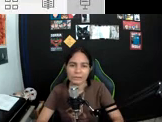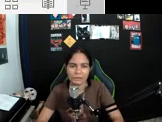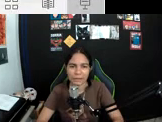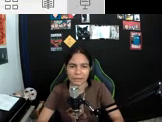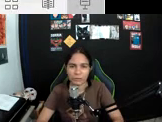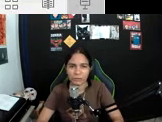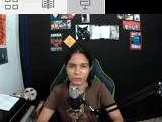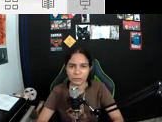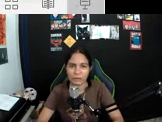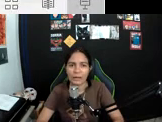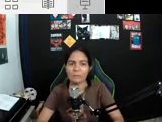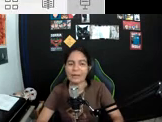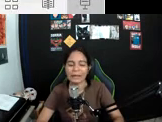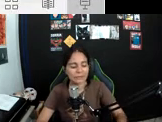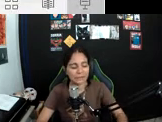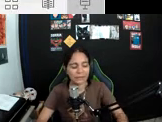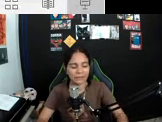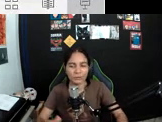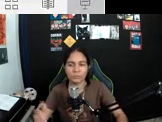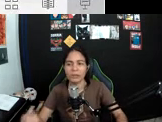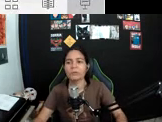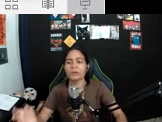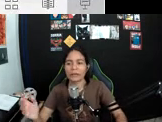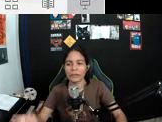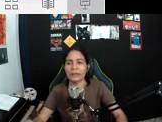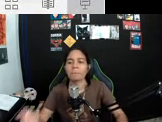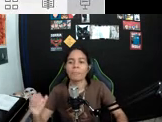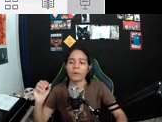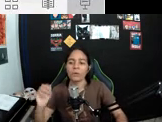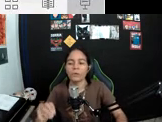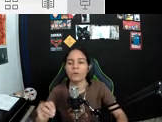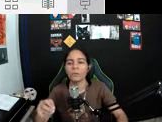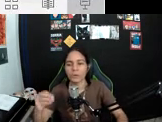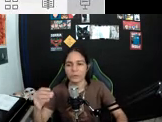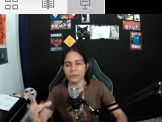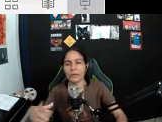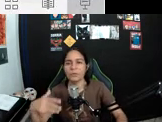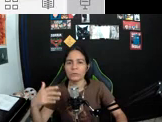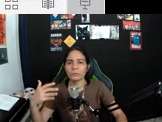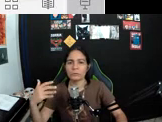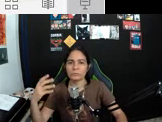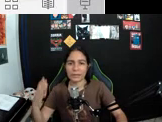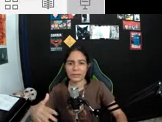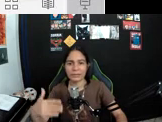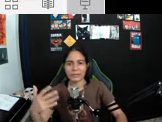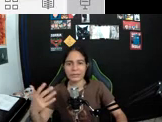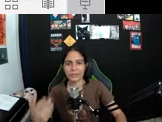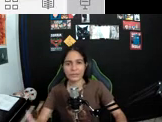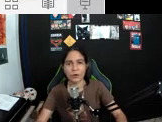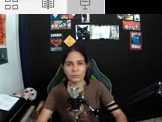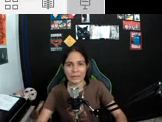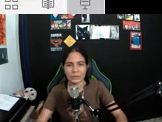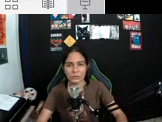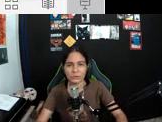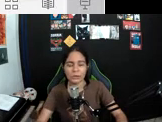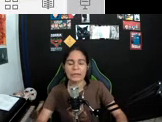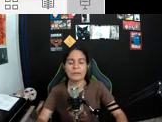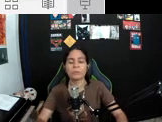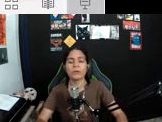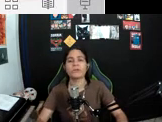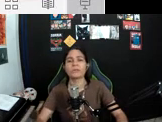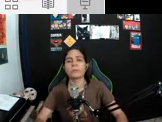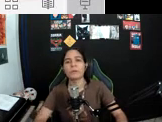se contradizendo, né? Mas, resumindo, o profissional, desde que ele seja